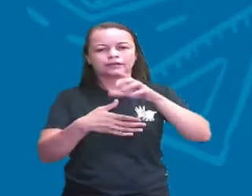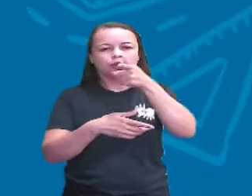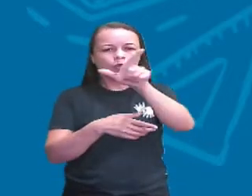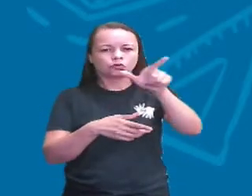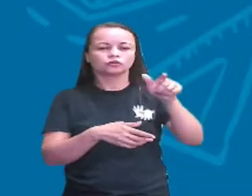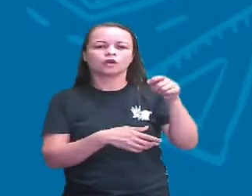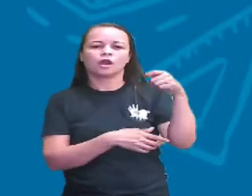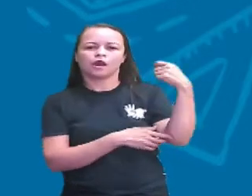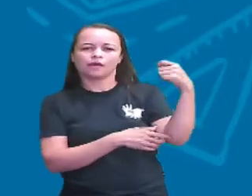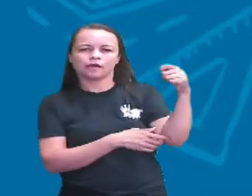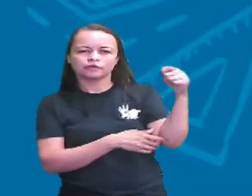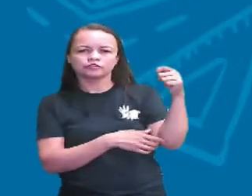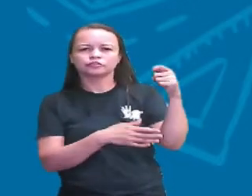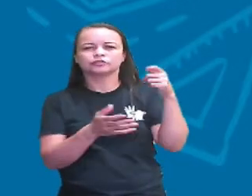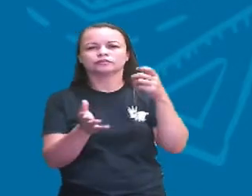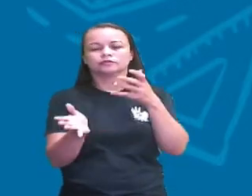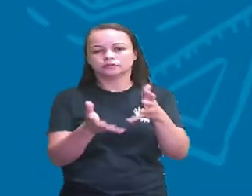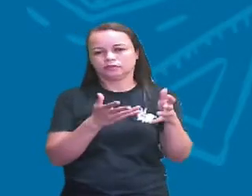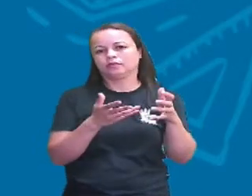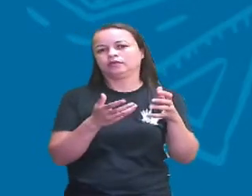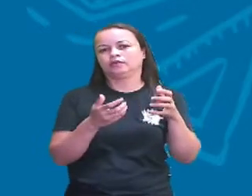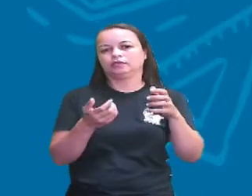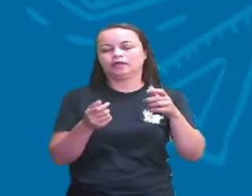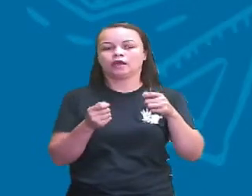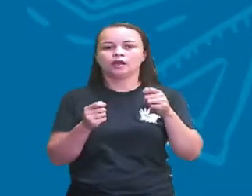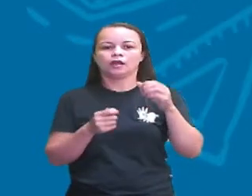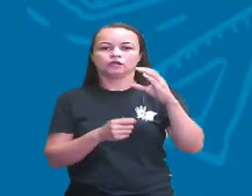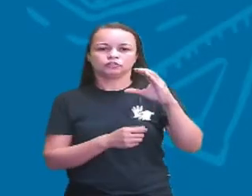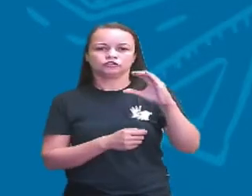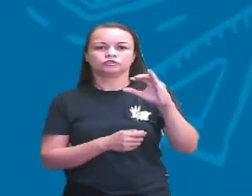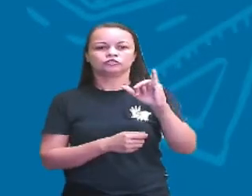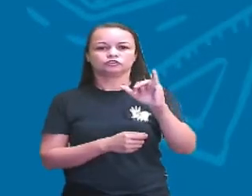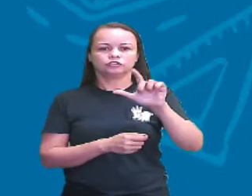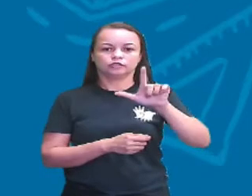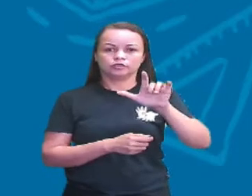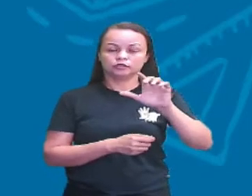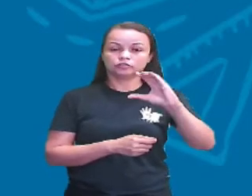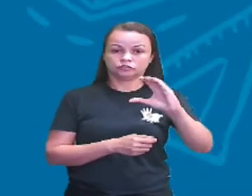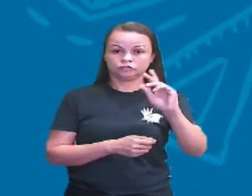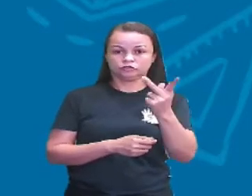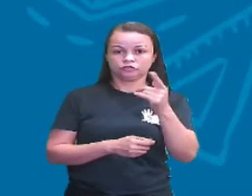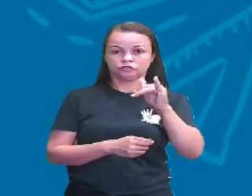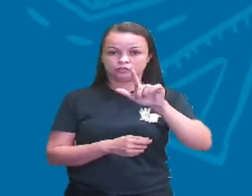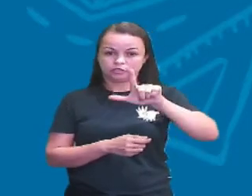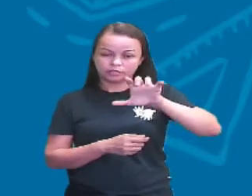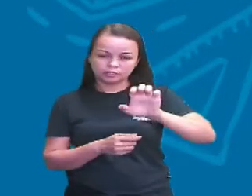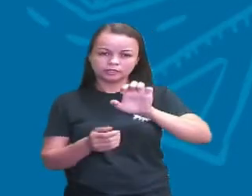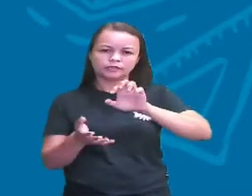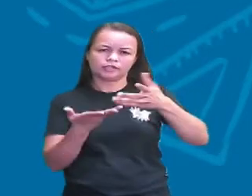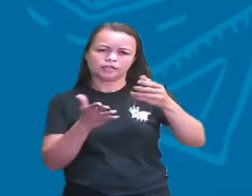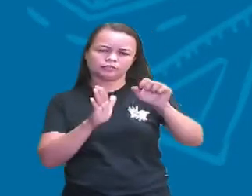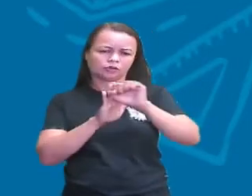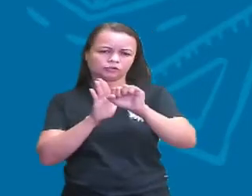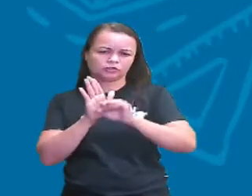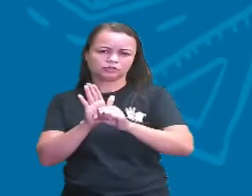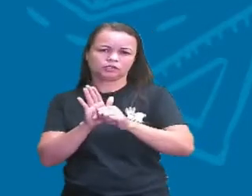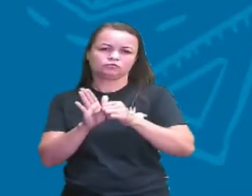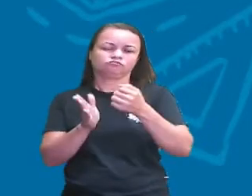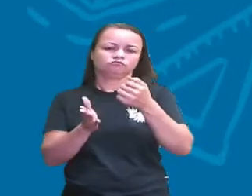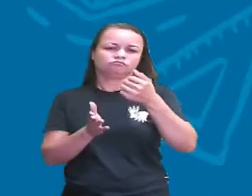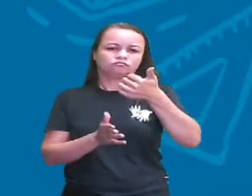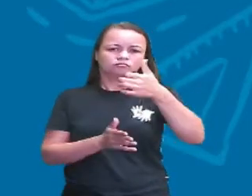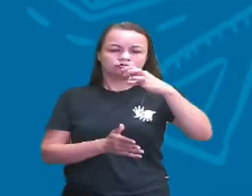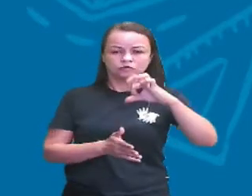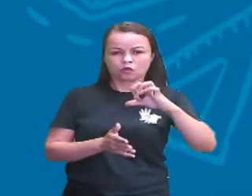eles foram dominados pelos espanhóis. Tá? Isso aconteceu no século XIX. No século XIX, esses países,